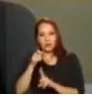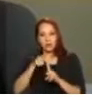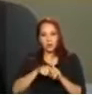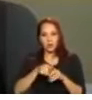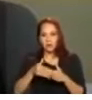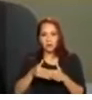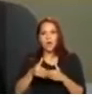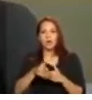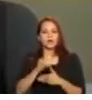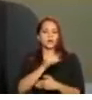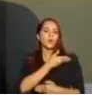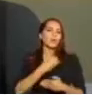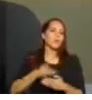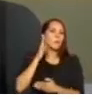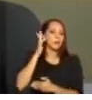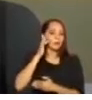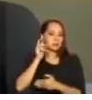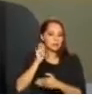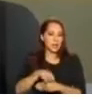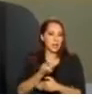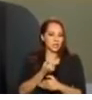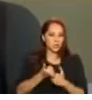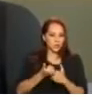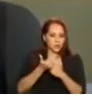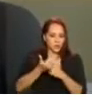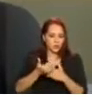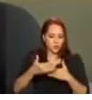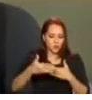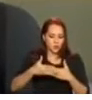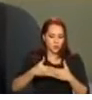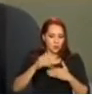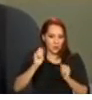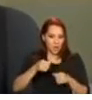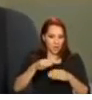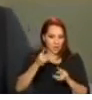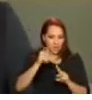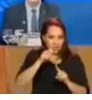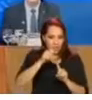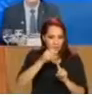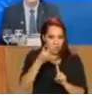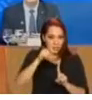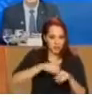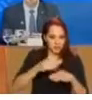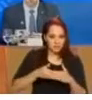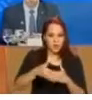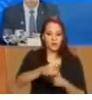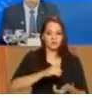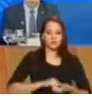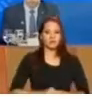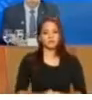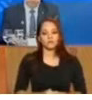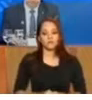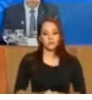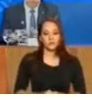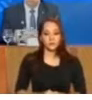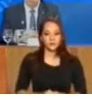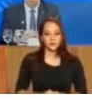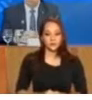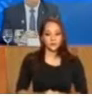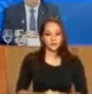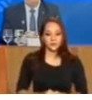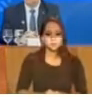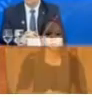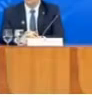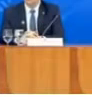se o governo pensa em estender o auxílio por mais tempo, caso seja necessário. Obrigado. Eu vou começar respondendo pela